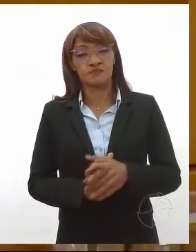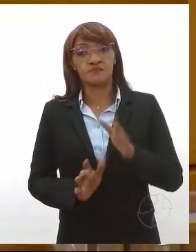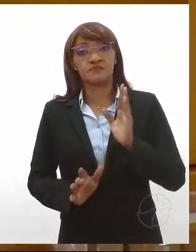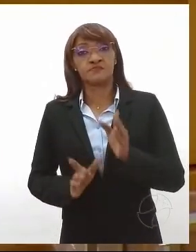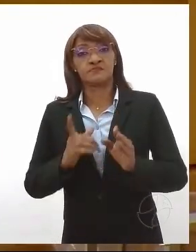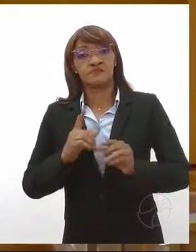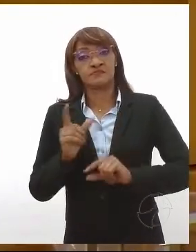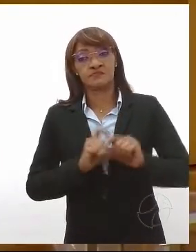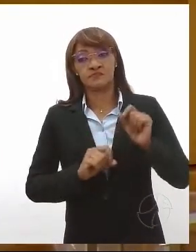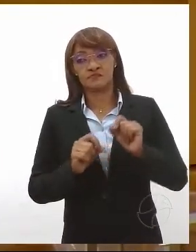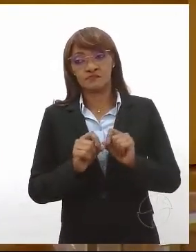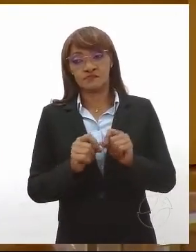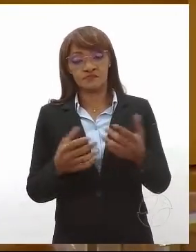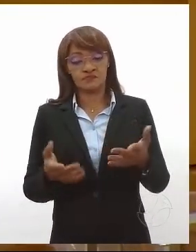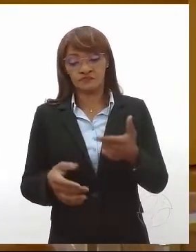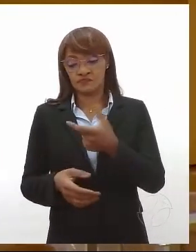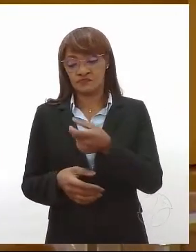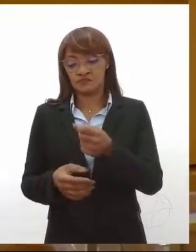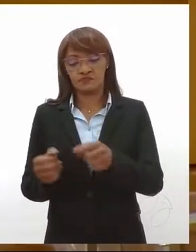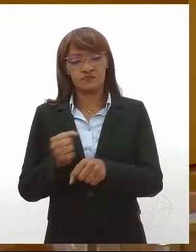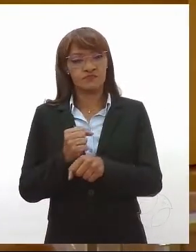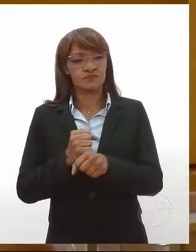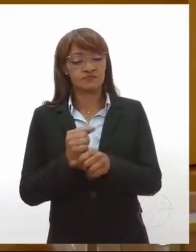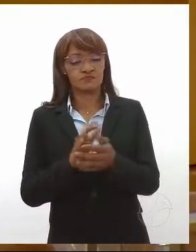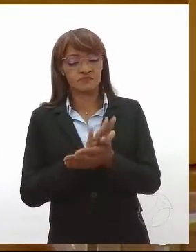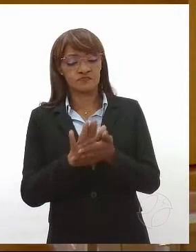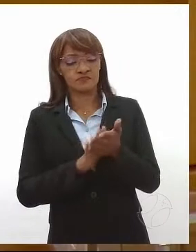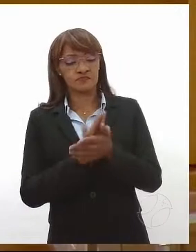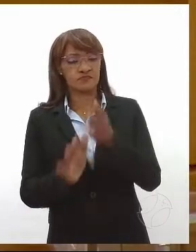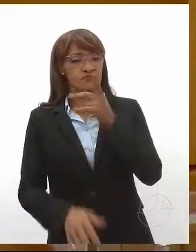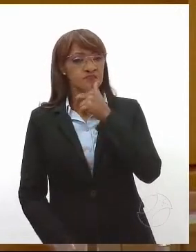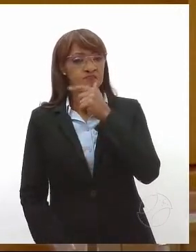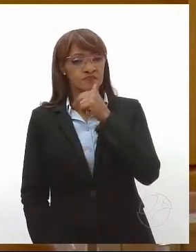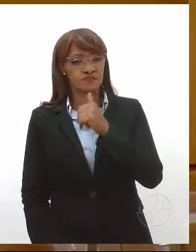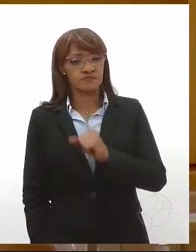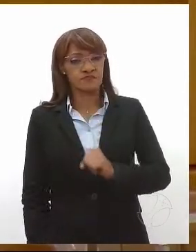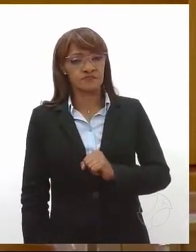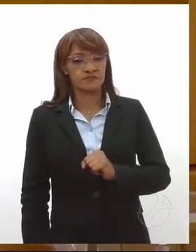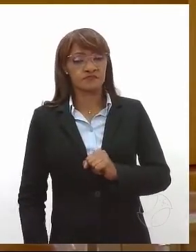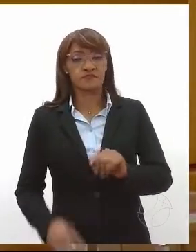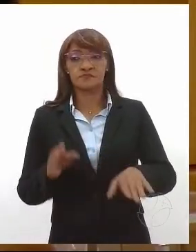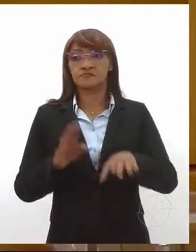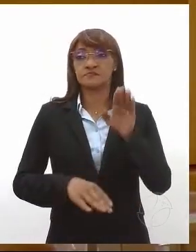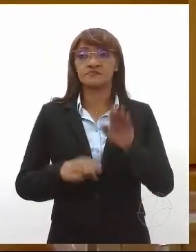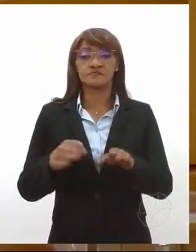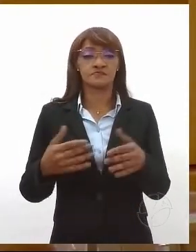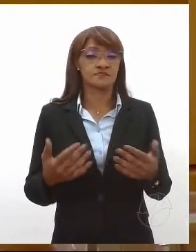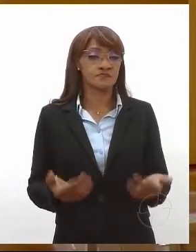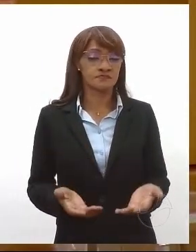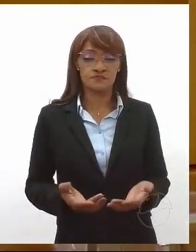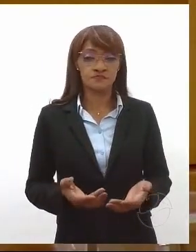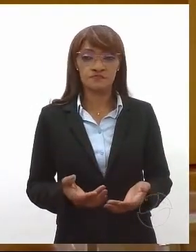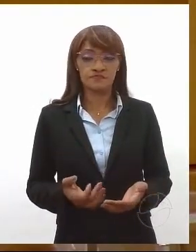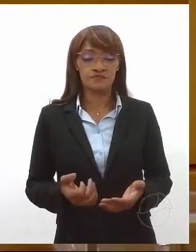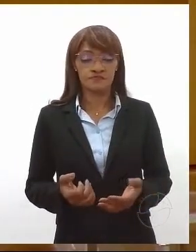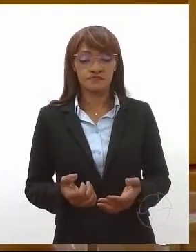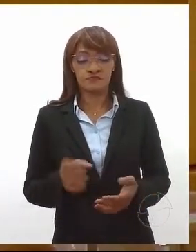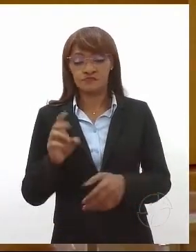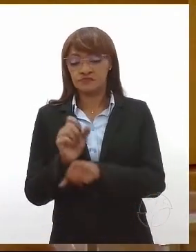chegar uma gota d'água. Às vezes a água está a 1 quilômetro parada num povoado e não passa para o outro povoado. Qual é o problema?